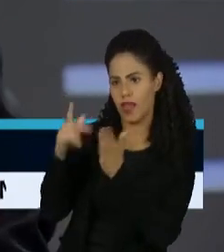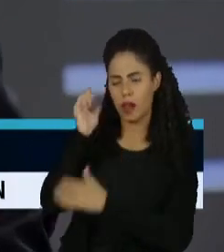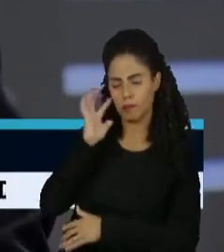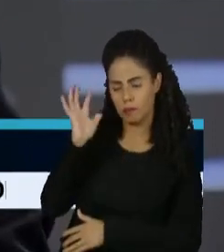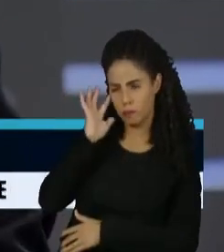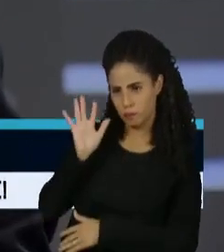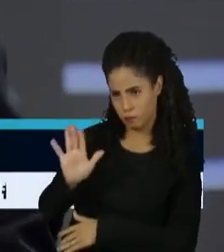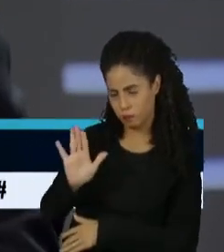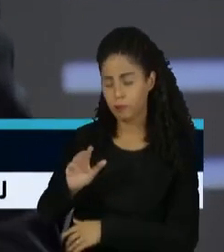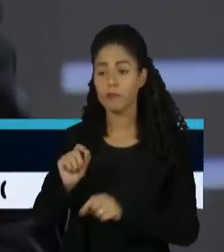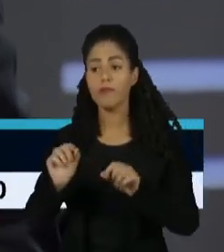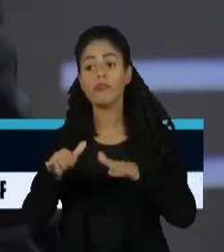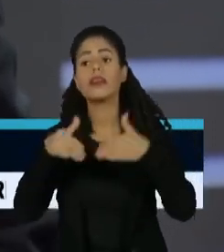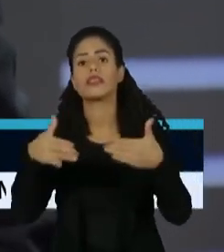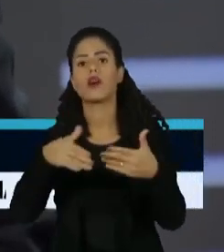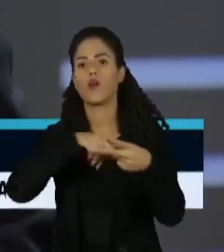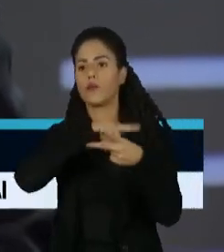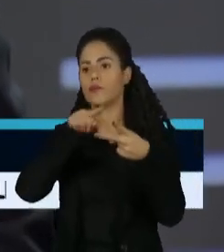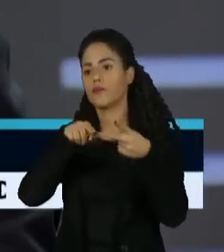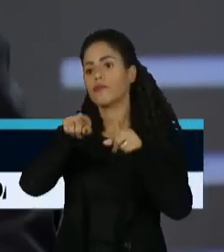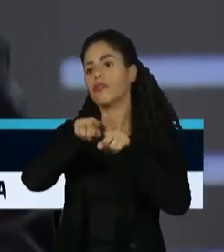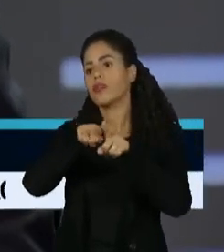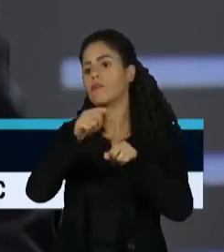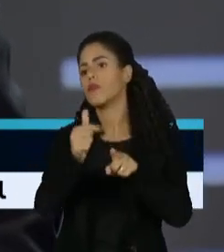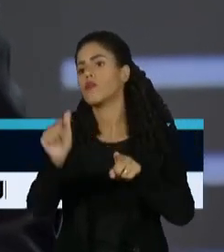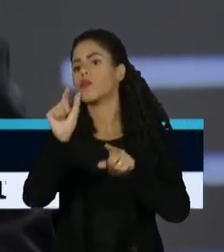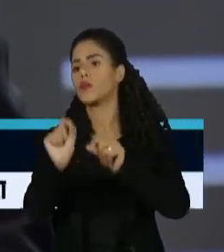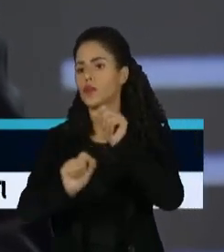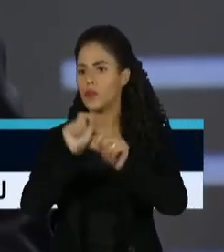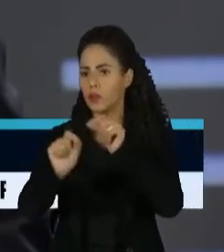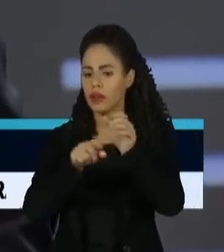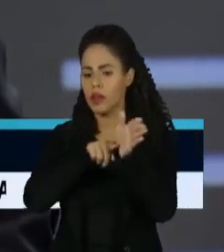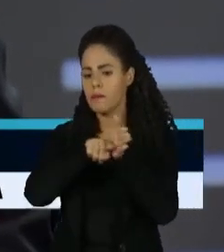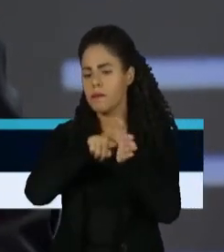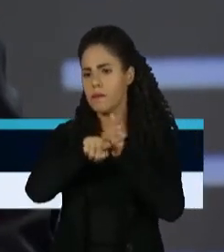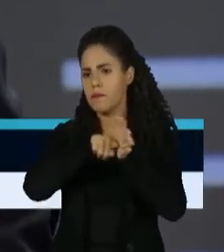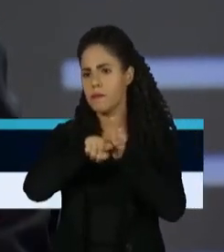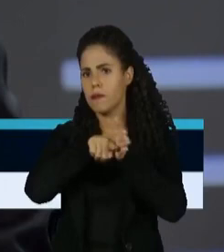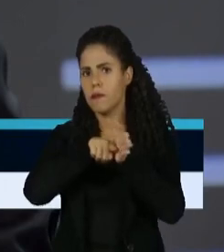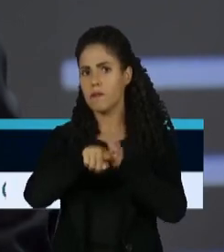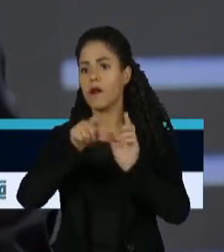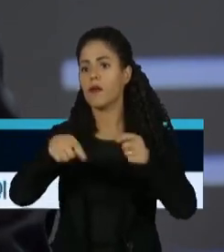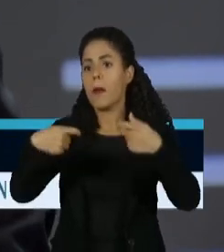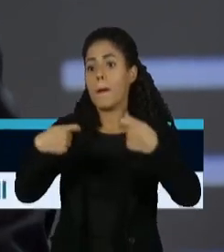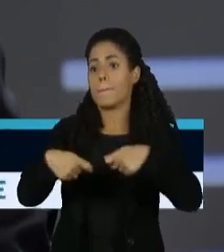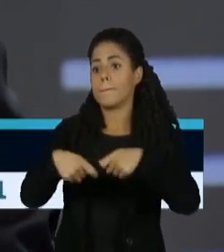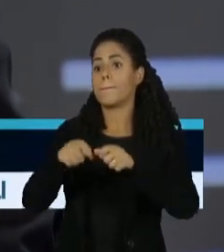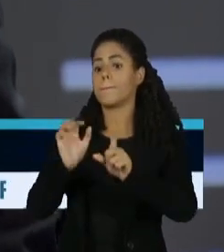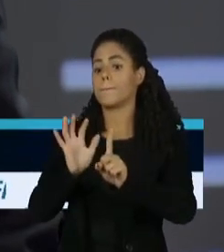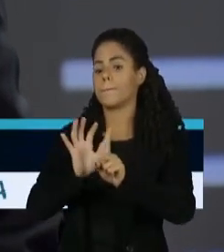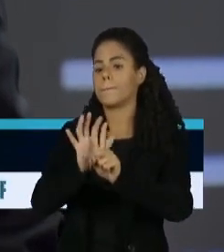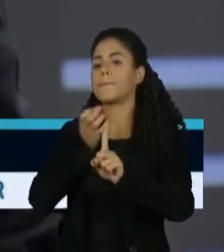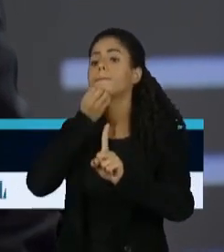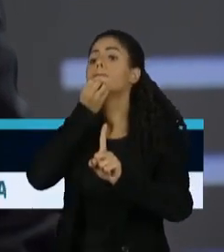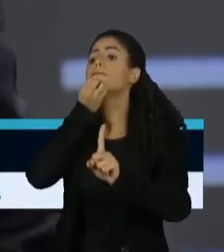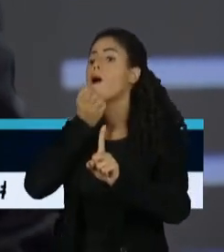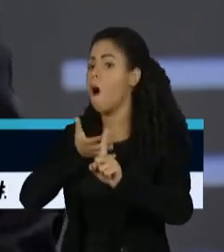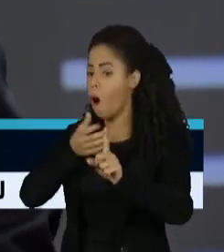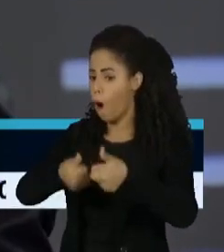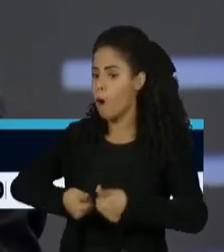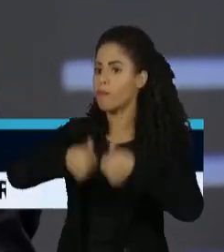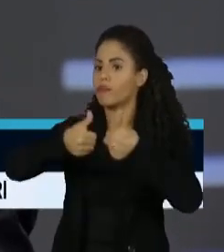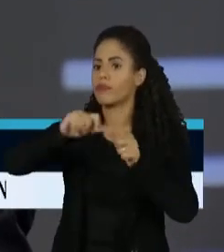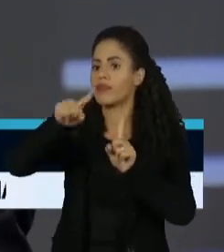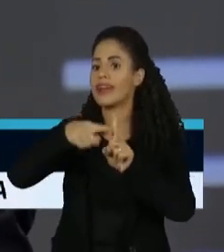acho que tem esse nível que mostra que, a pesquisa mostra que teria efeitos positivos no país se